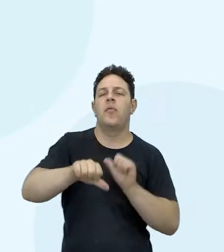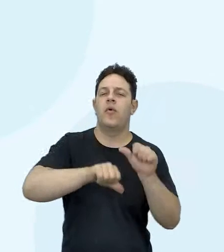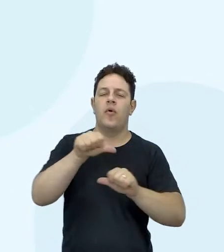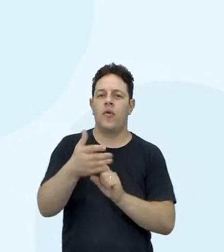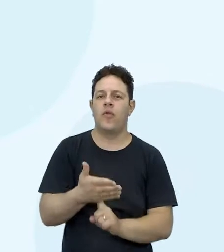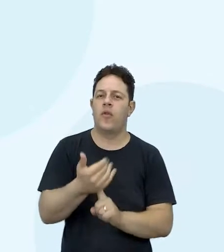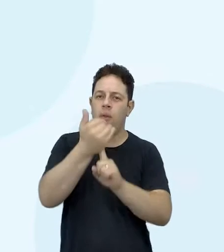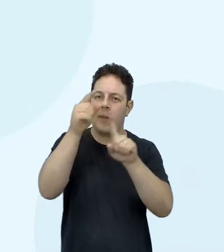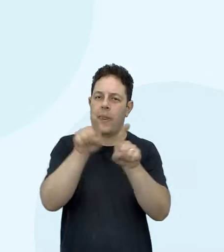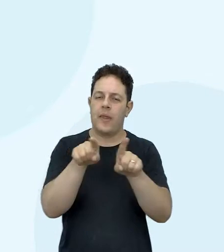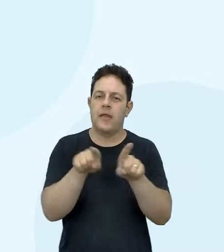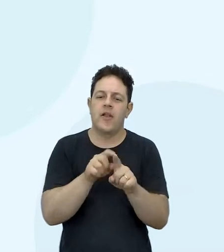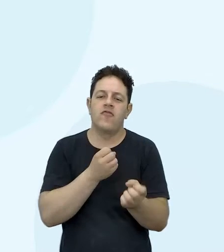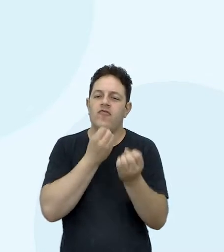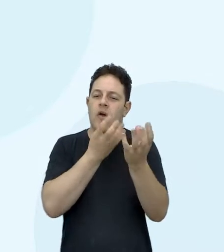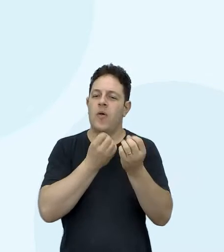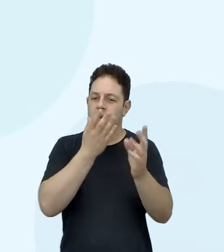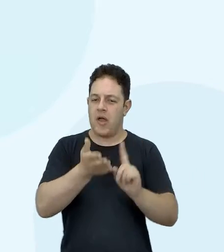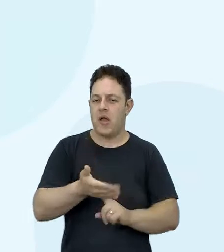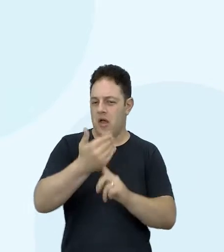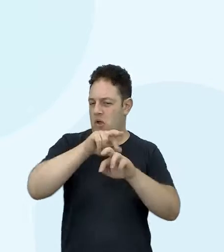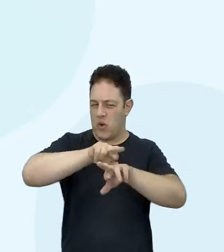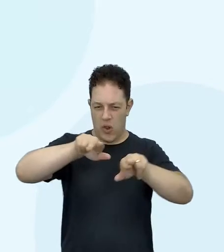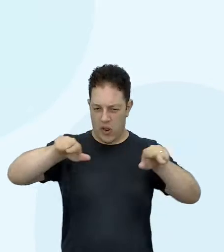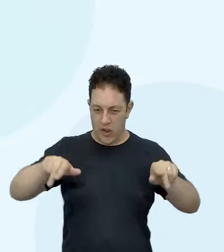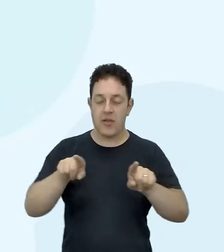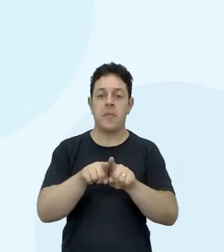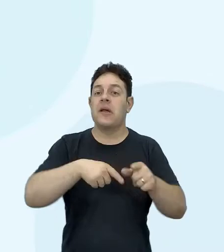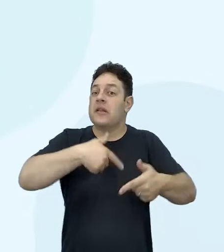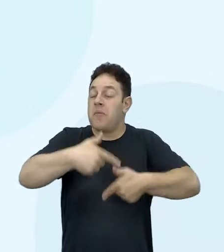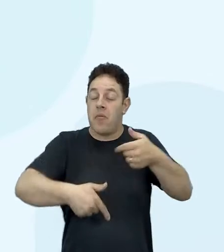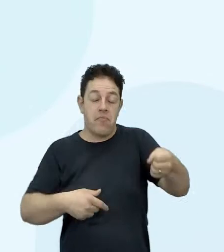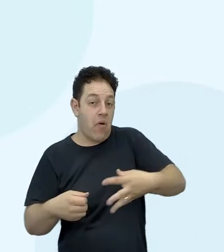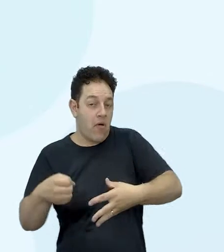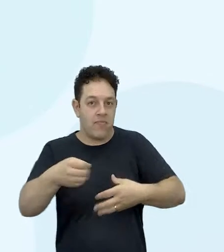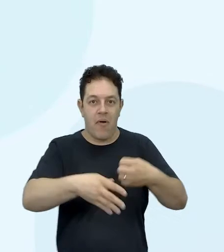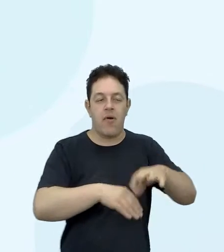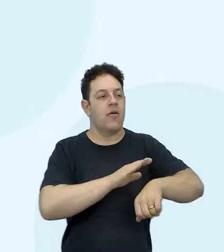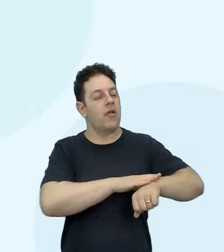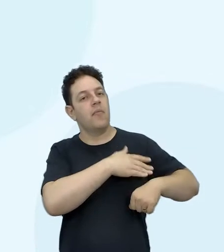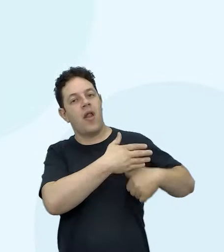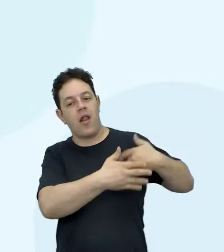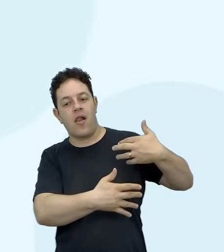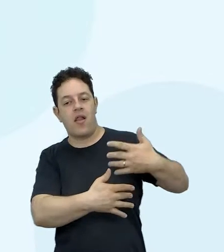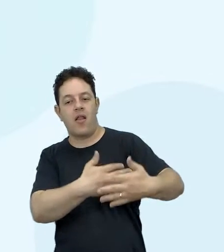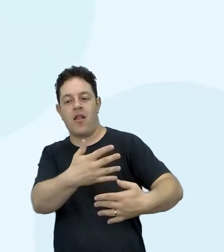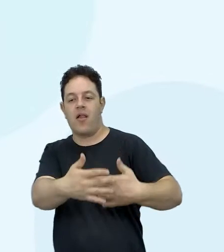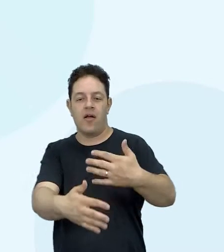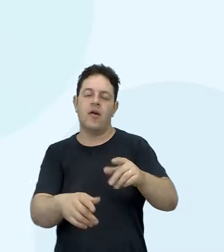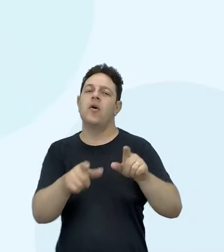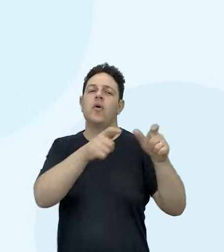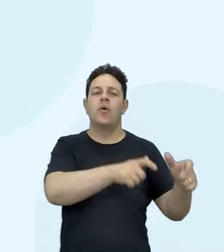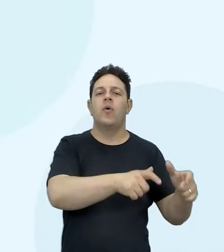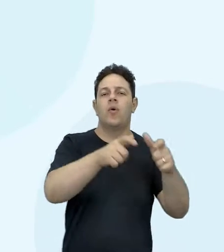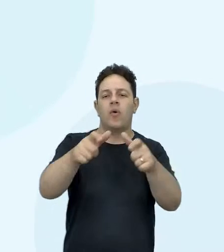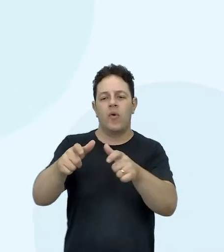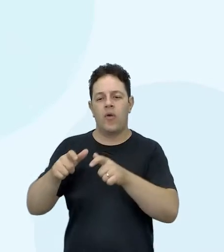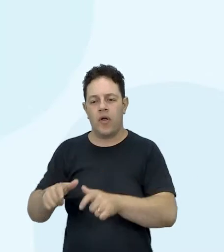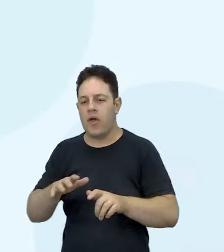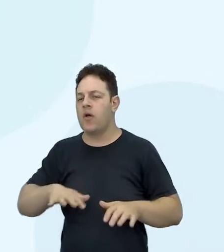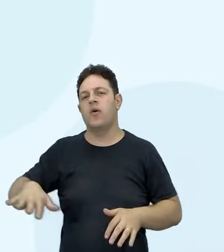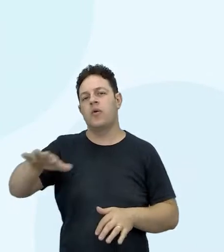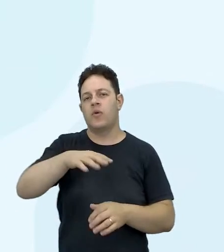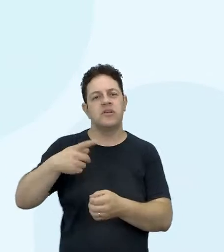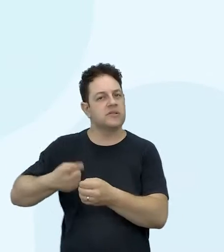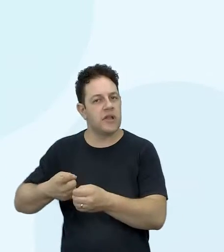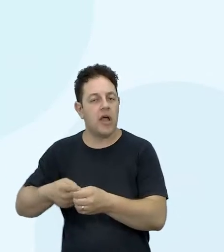e informacionais e das novas formas de trabalho ao longo do tempo, em diferentes espaços, tanto na área